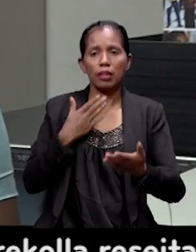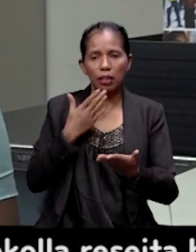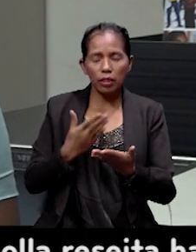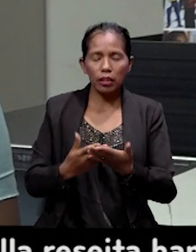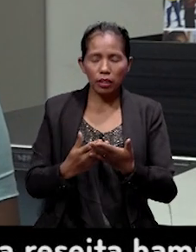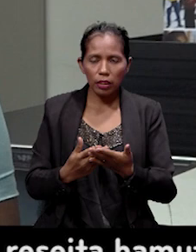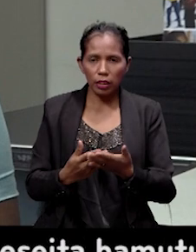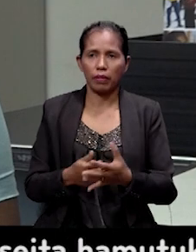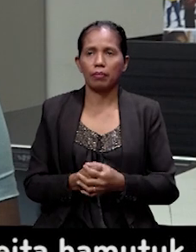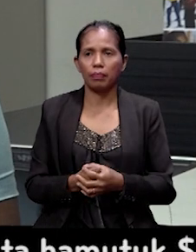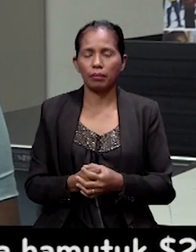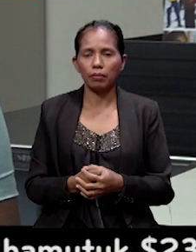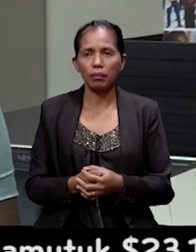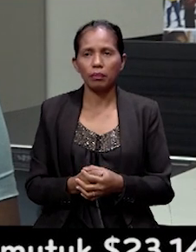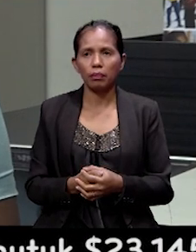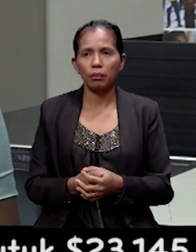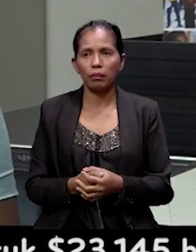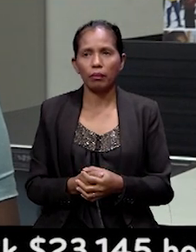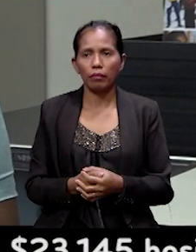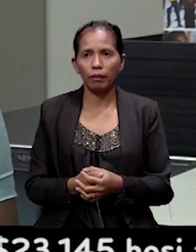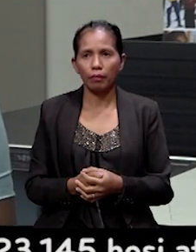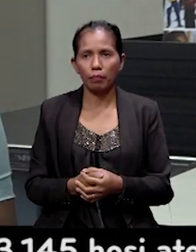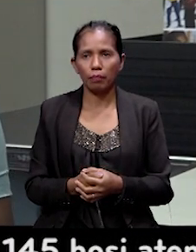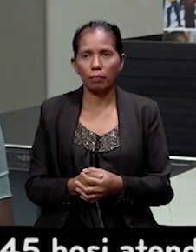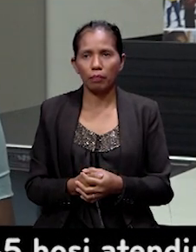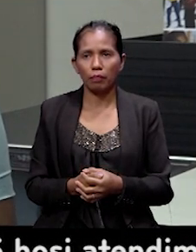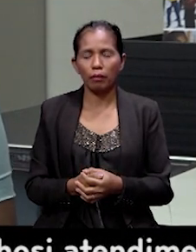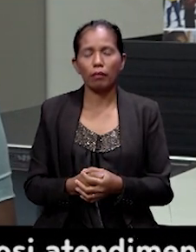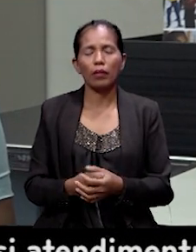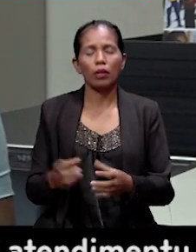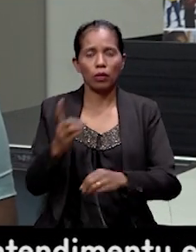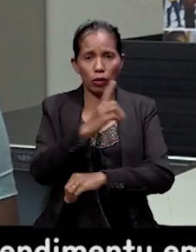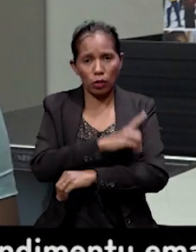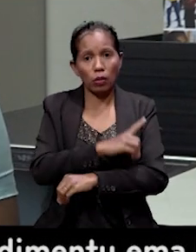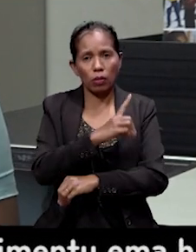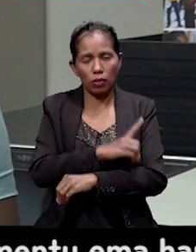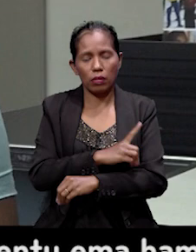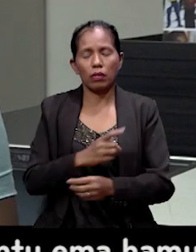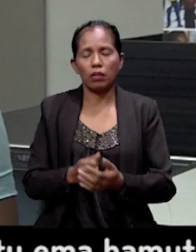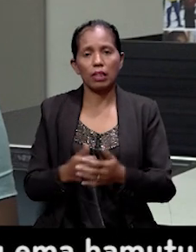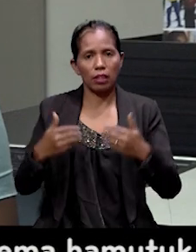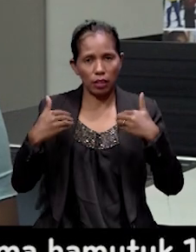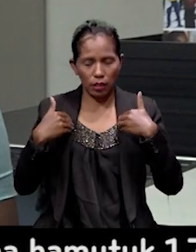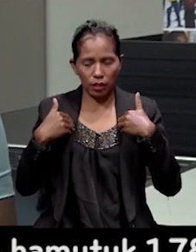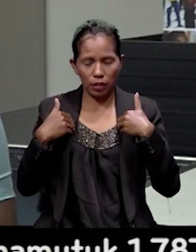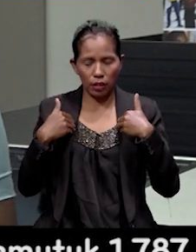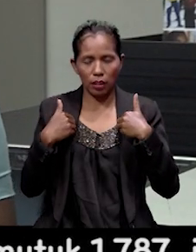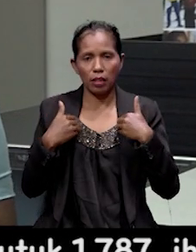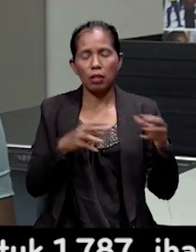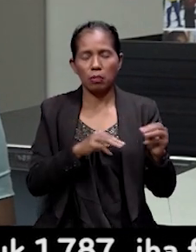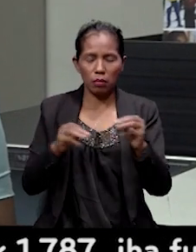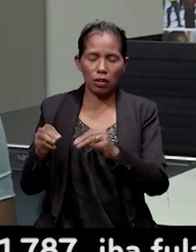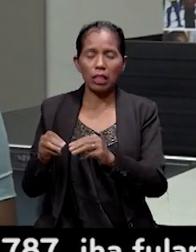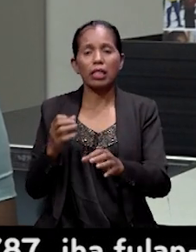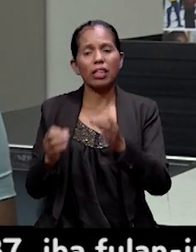ventilação husi ventilador nerasik né beato dia kata husi lorong ba lorong iha progresso mas kini nei